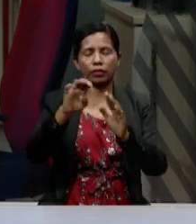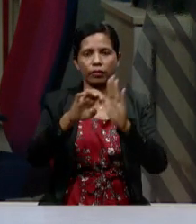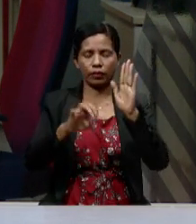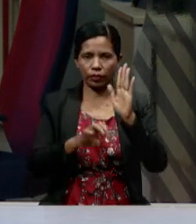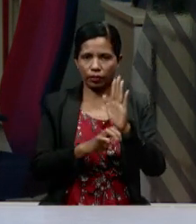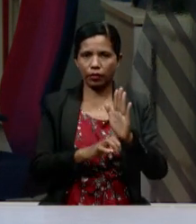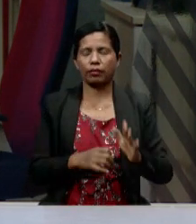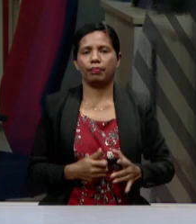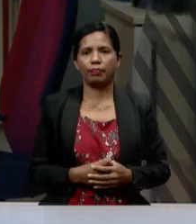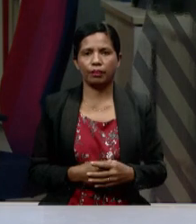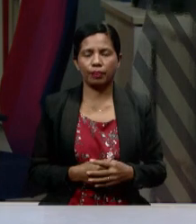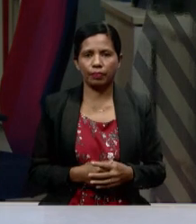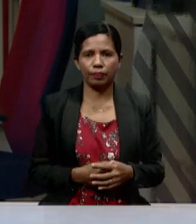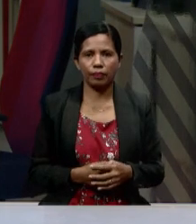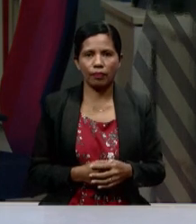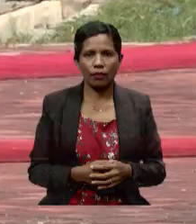interino.